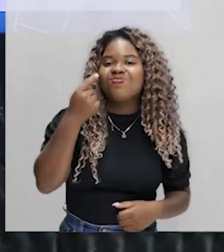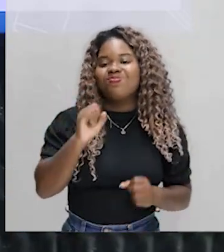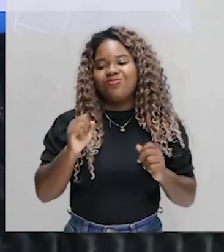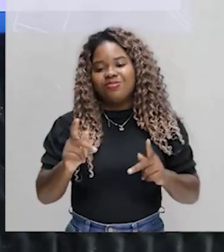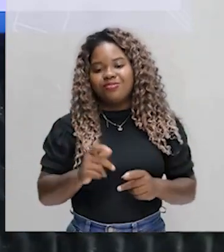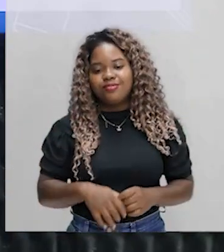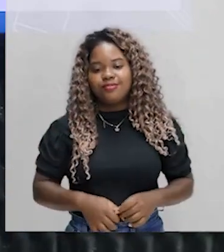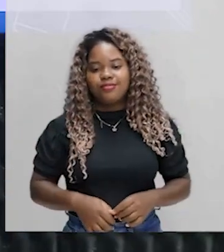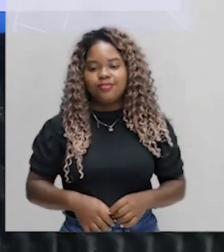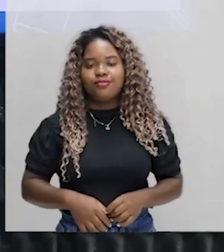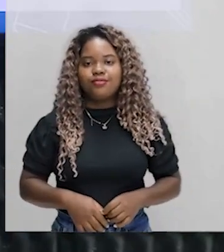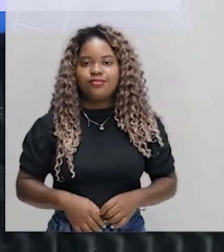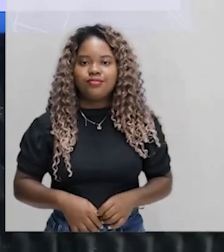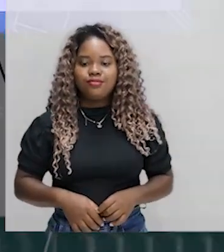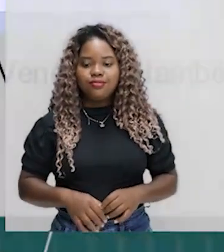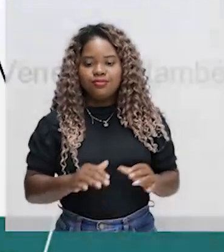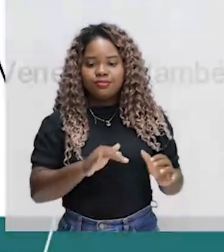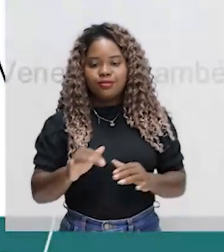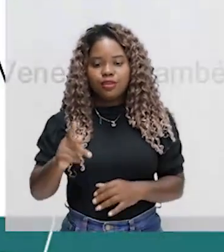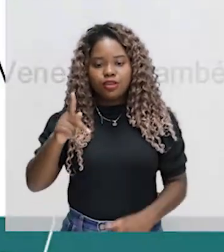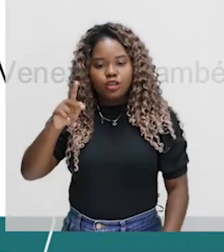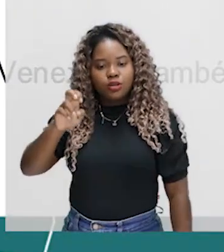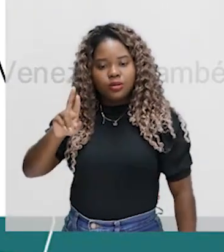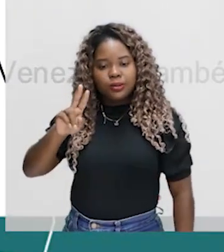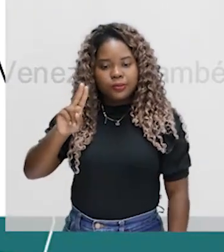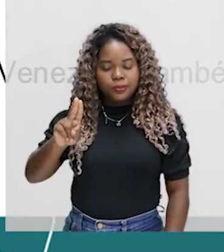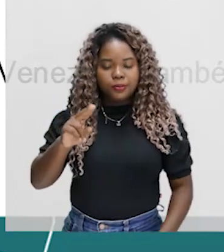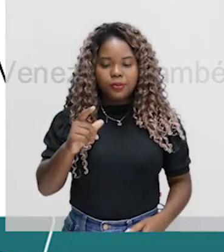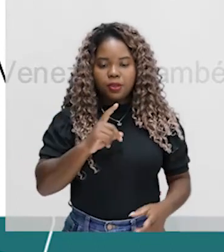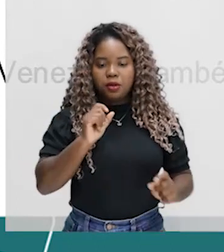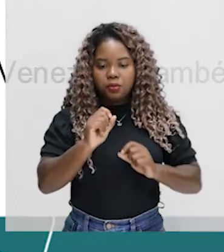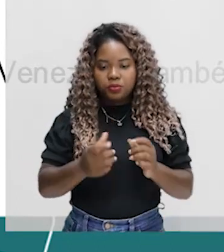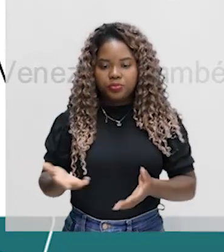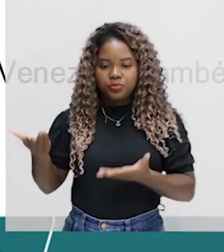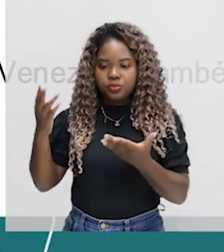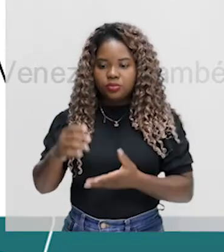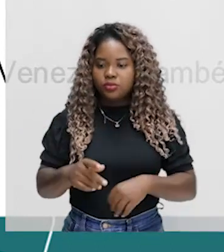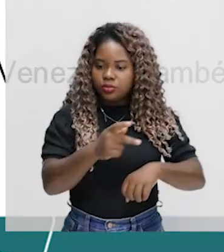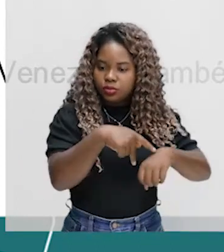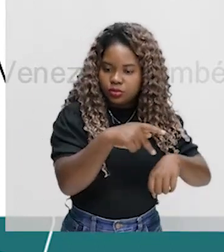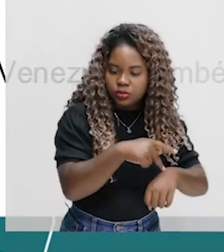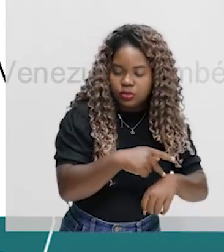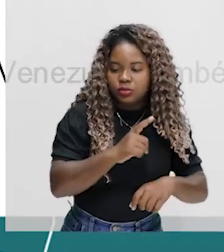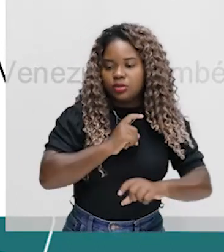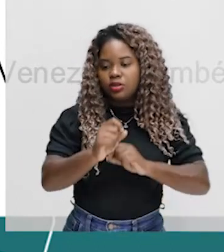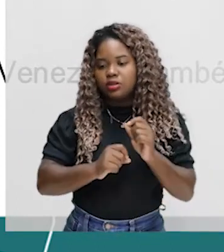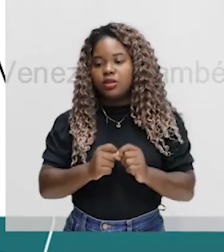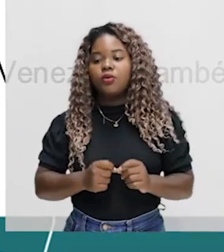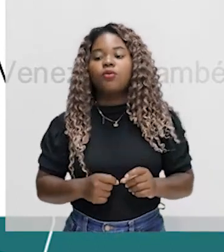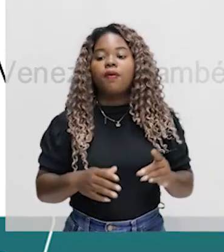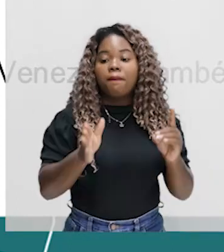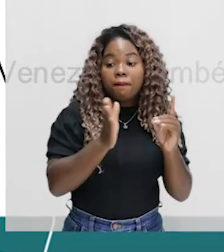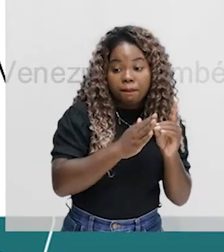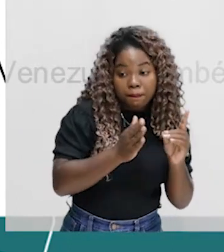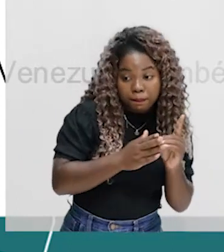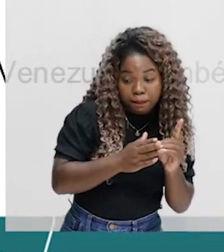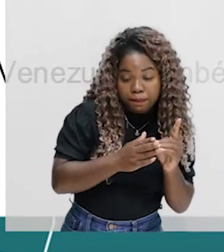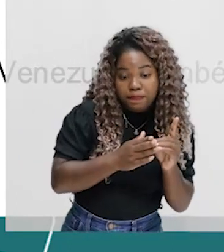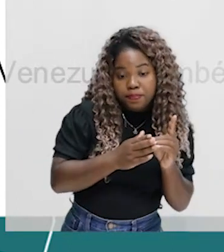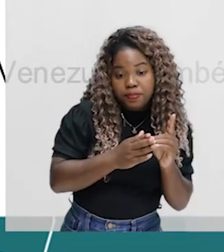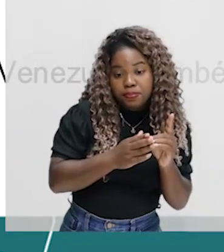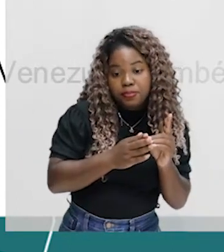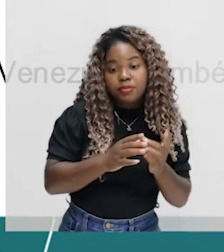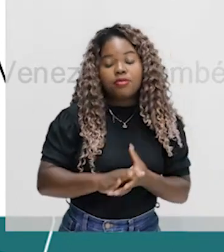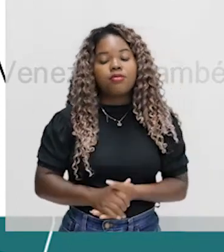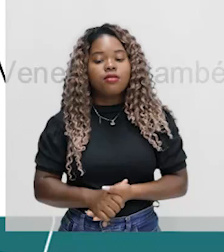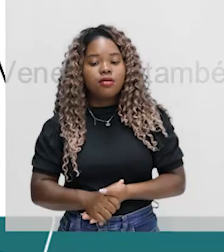hispanohablante. No Peru, o Peru é mais um país que conta com um idioma indígena oficial. Além do